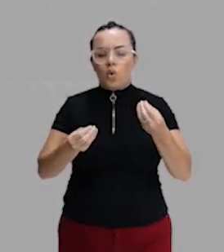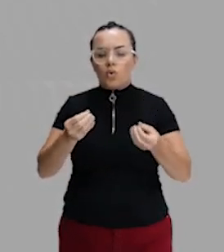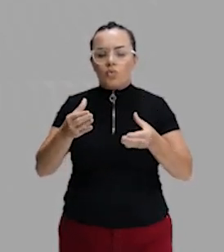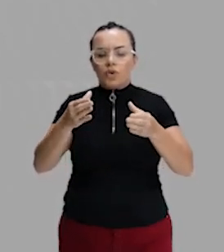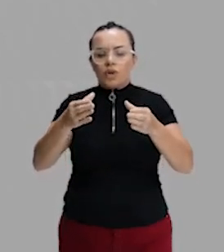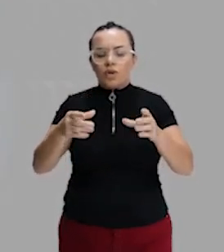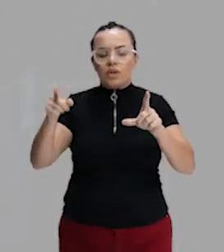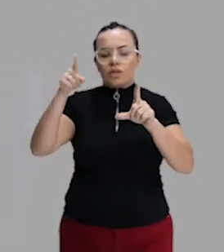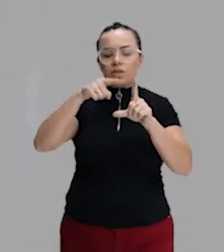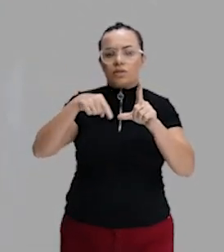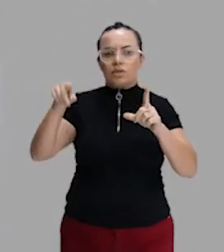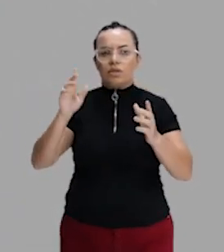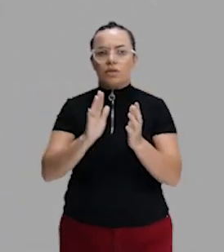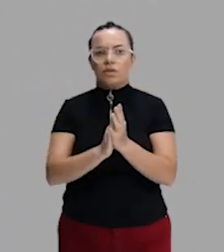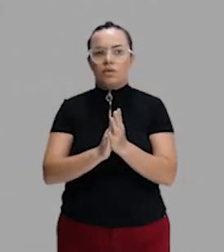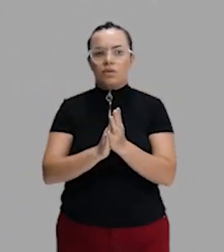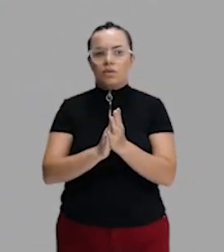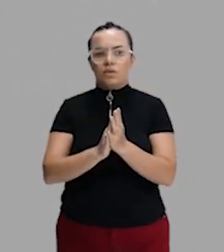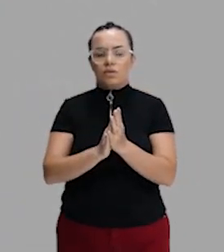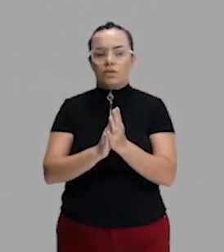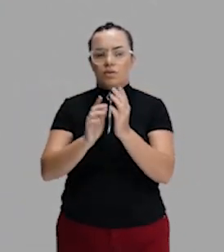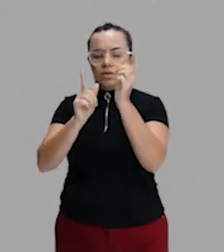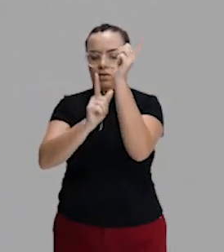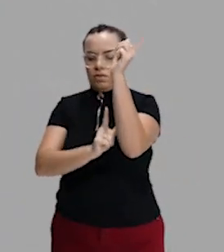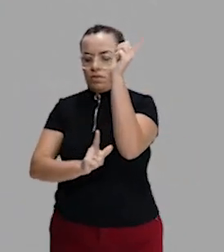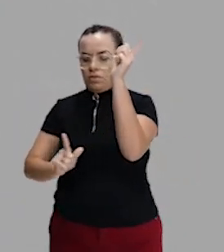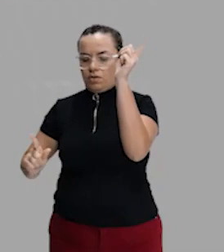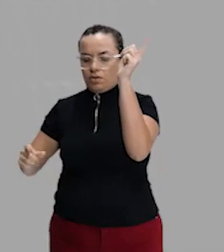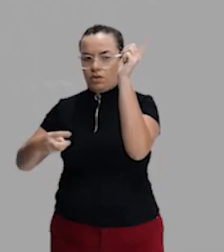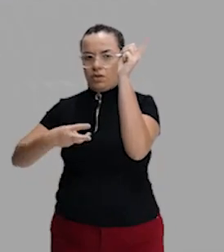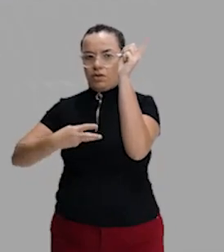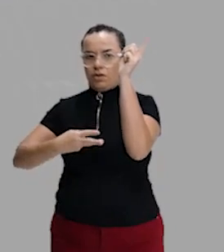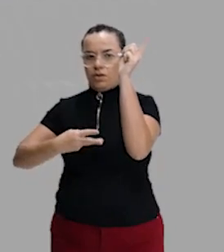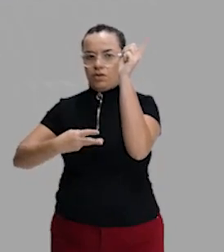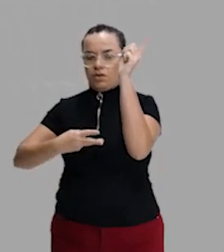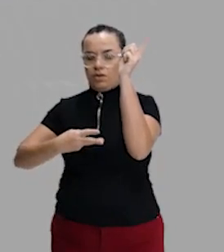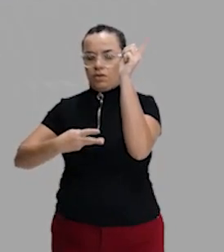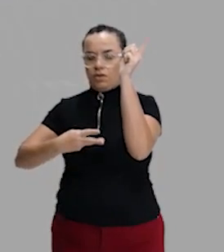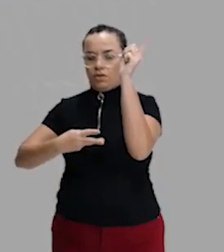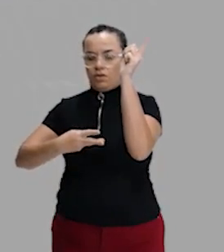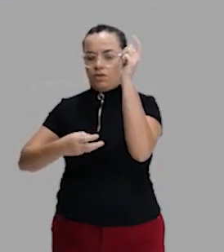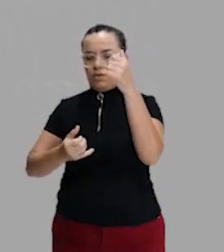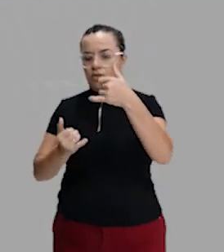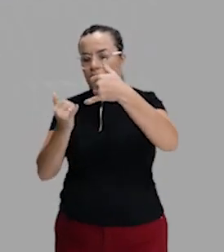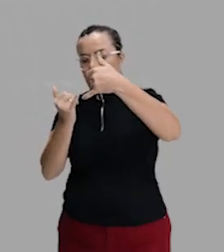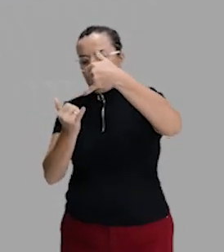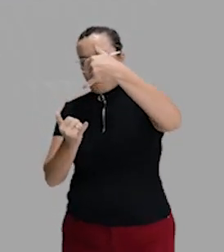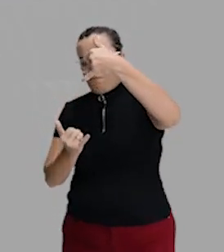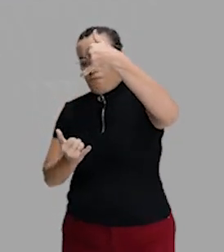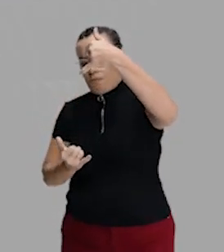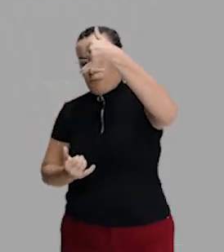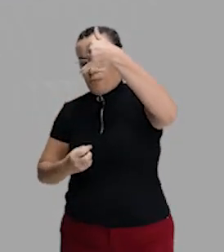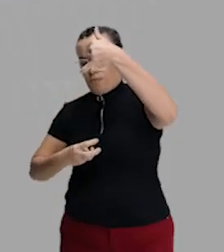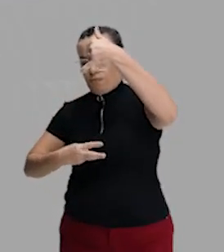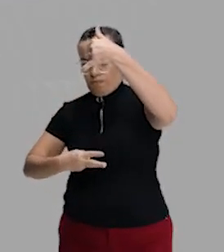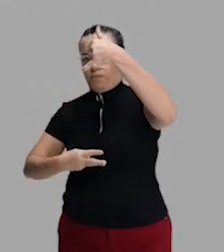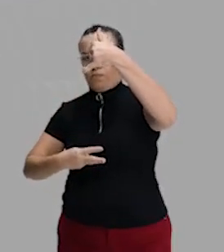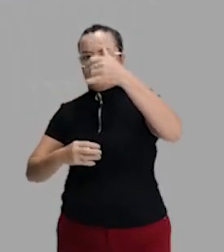diretriz vai passar bem aqui no 3. Ó. Certo? É uma reta vertical bem aqui no